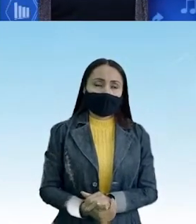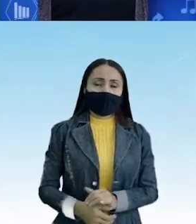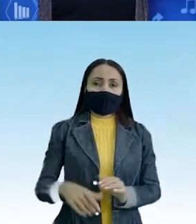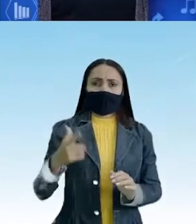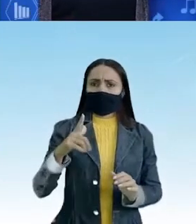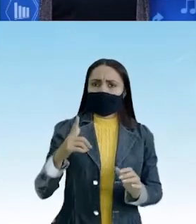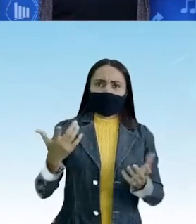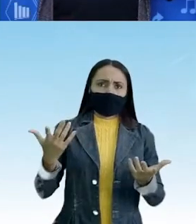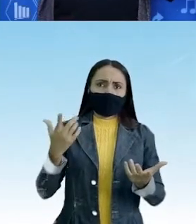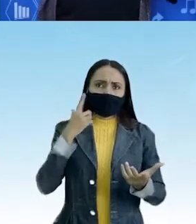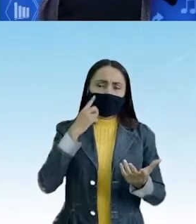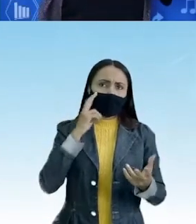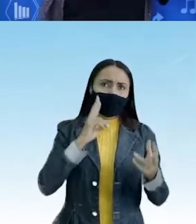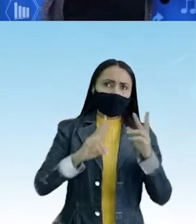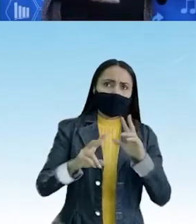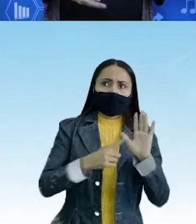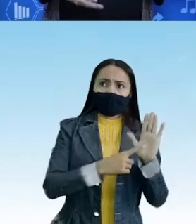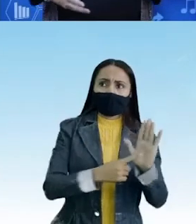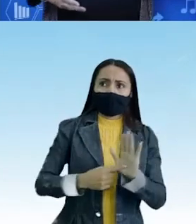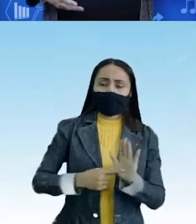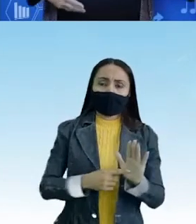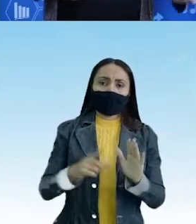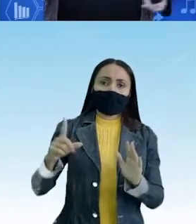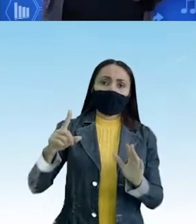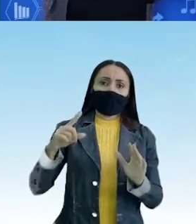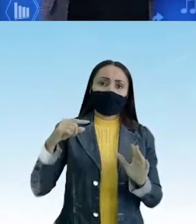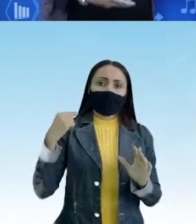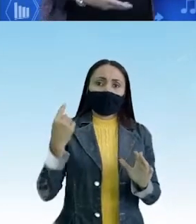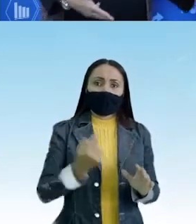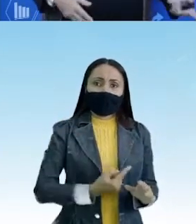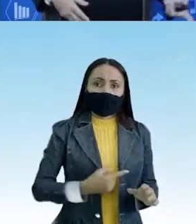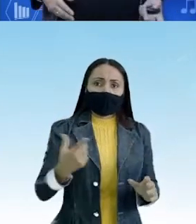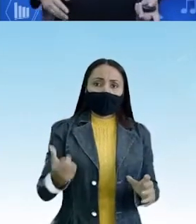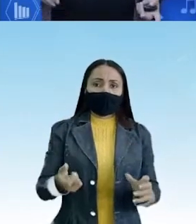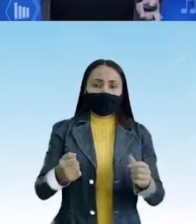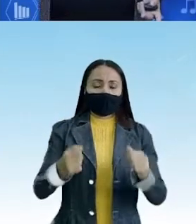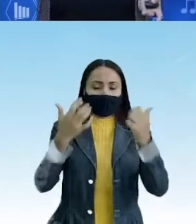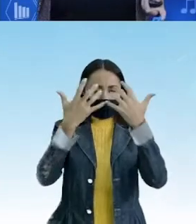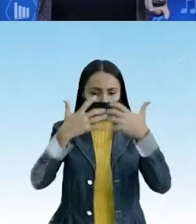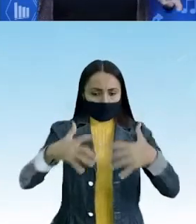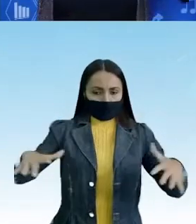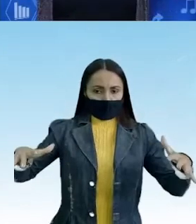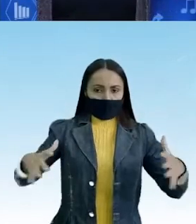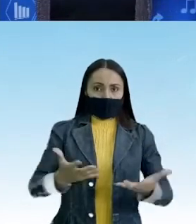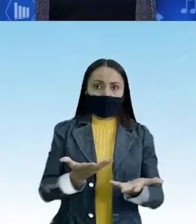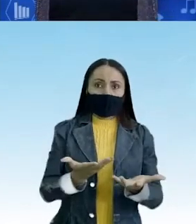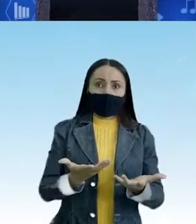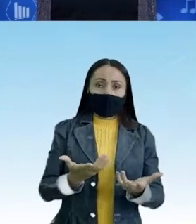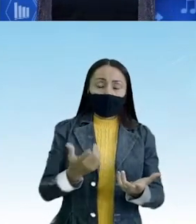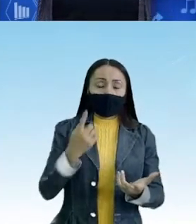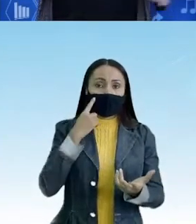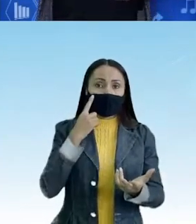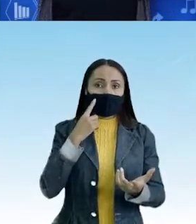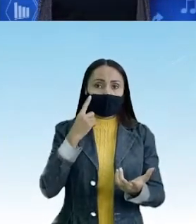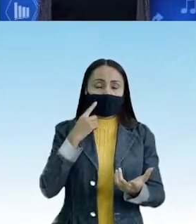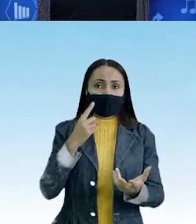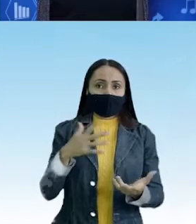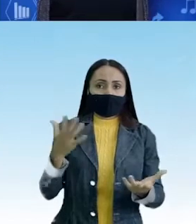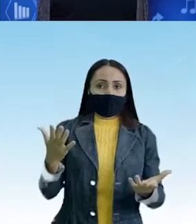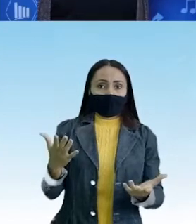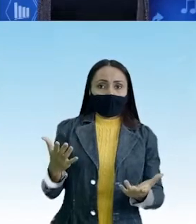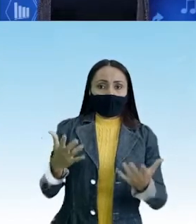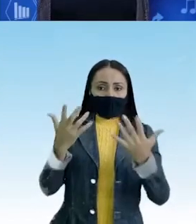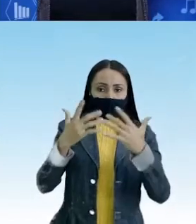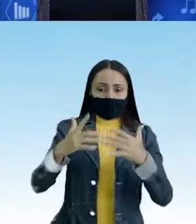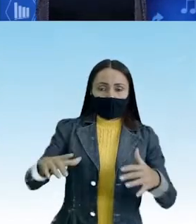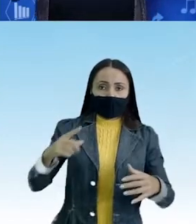e mostrar os nossos orixás. Então, para ele a Iemanjá, para a gente Nossa Senhora